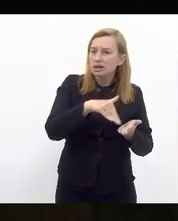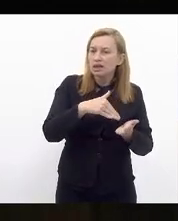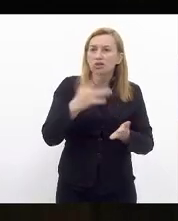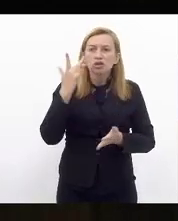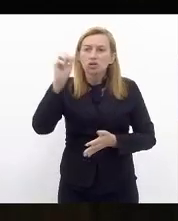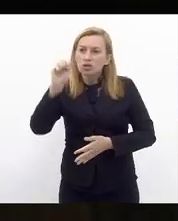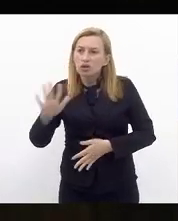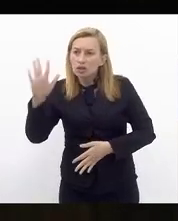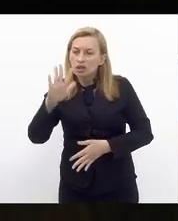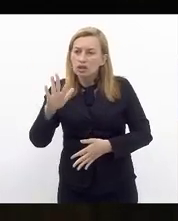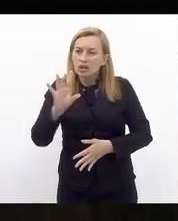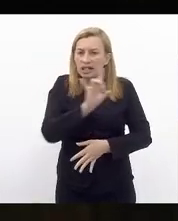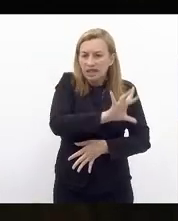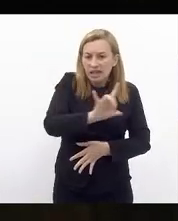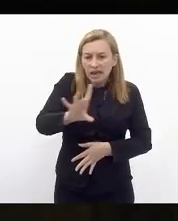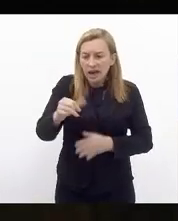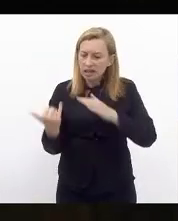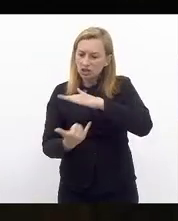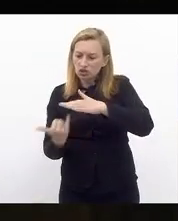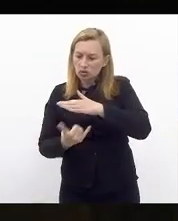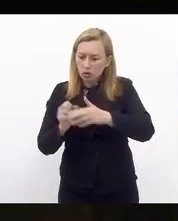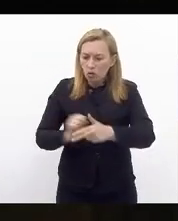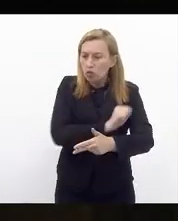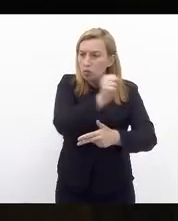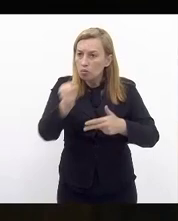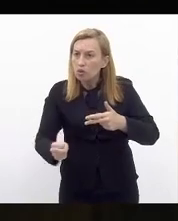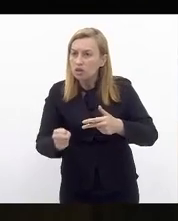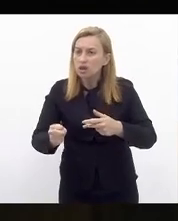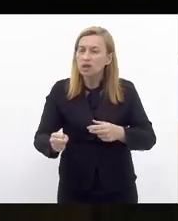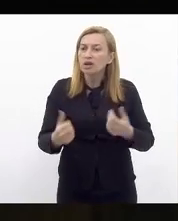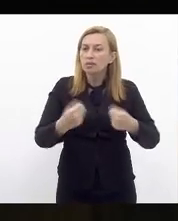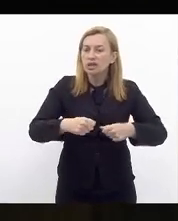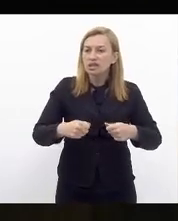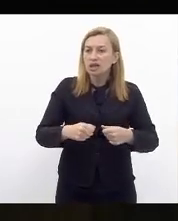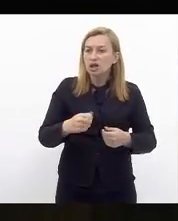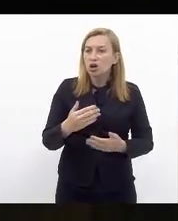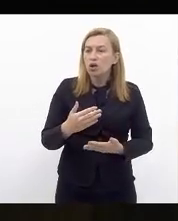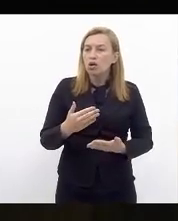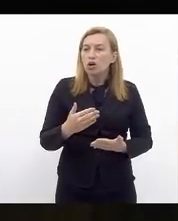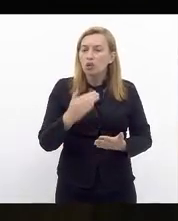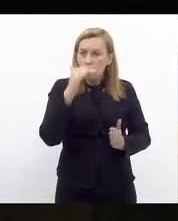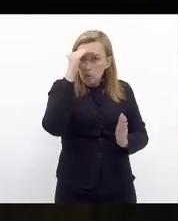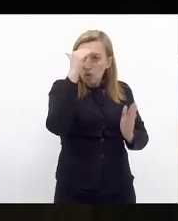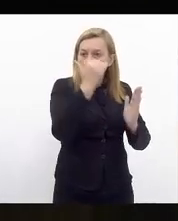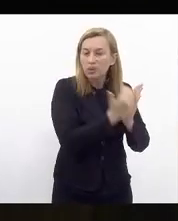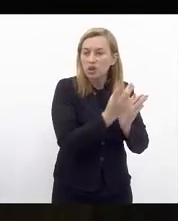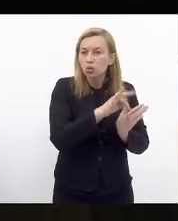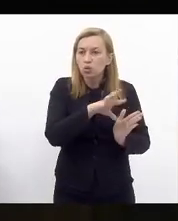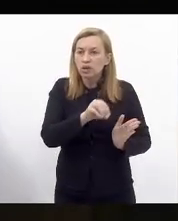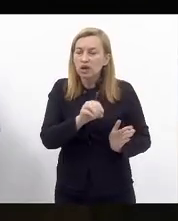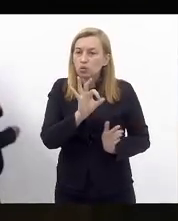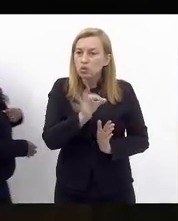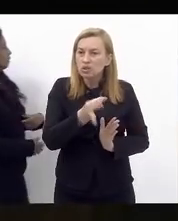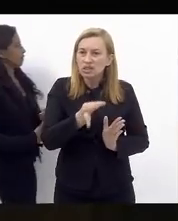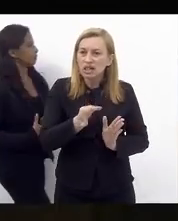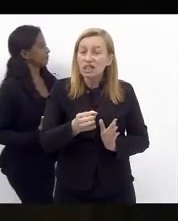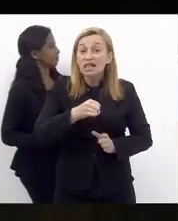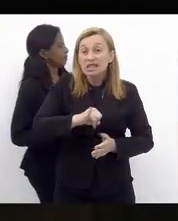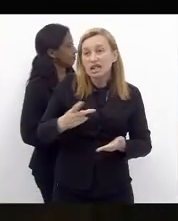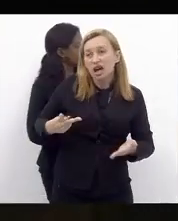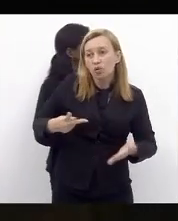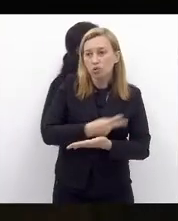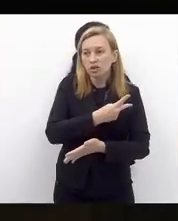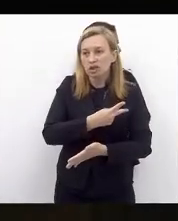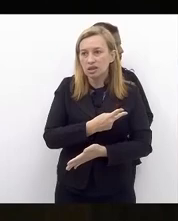Nacional era de que cada instituição e cada poder deveria cumprir o seu teto de forma segregada se isso